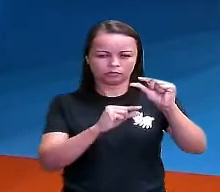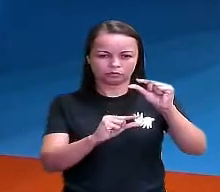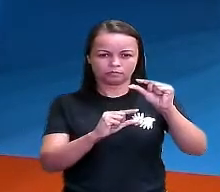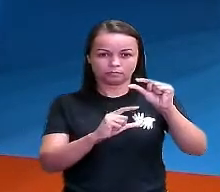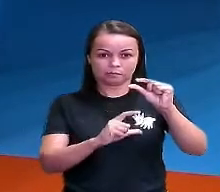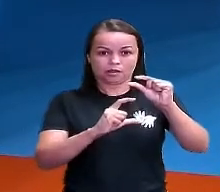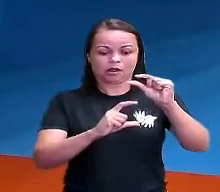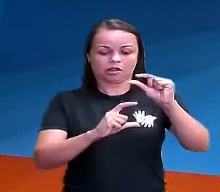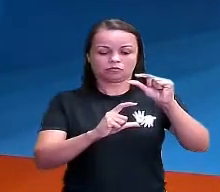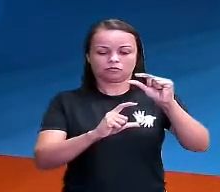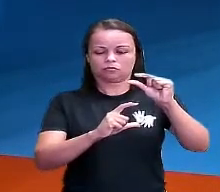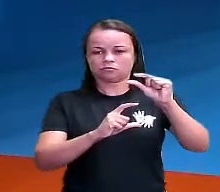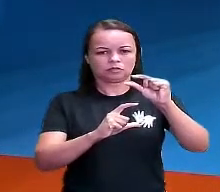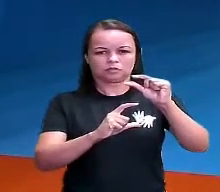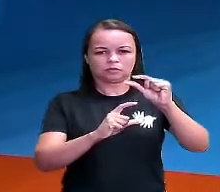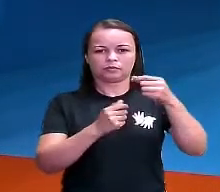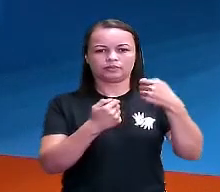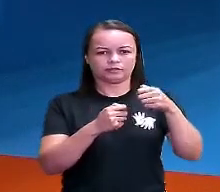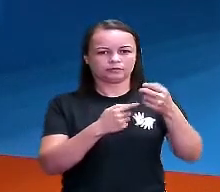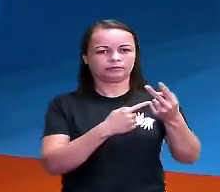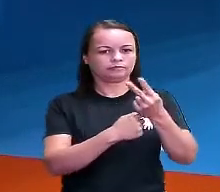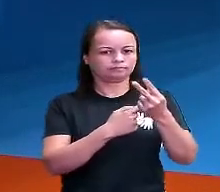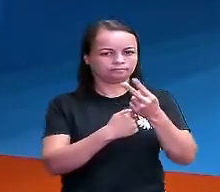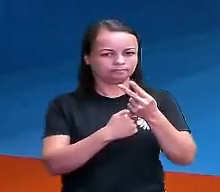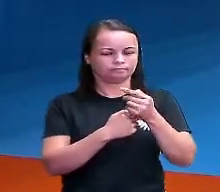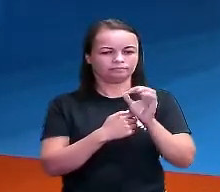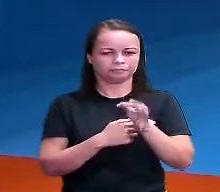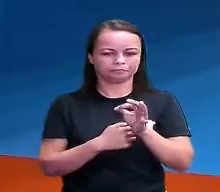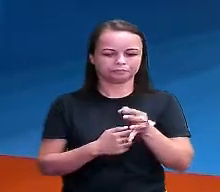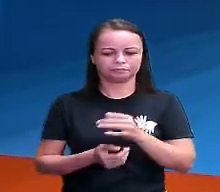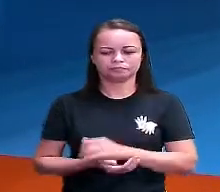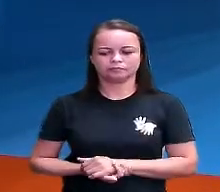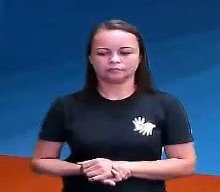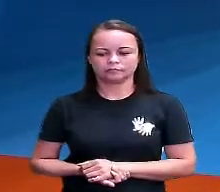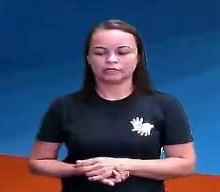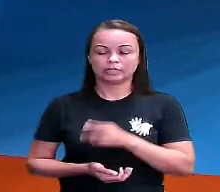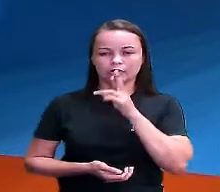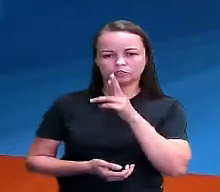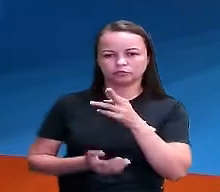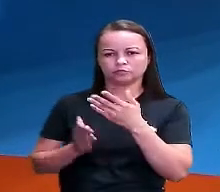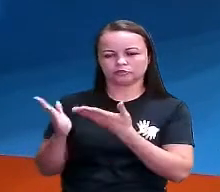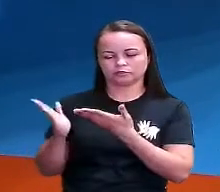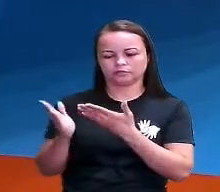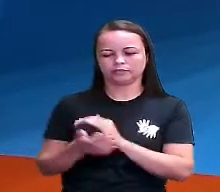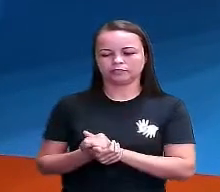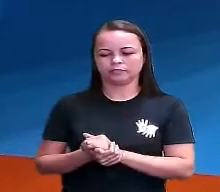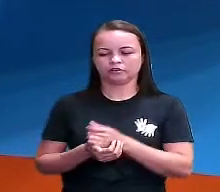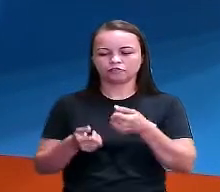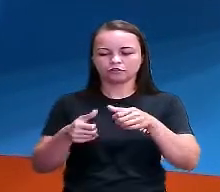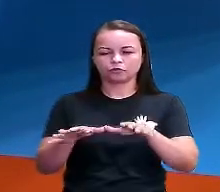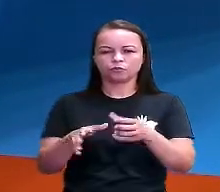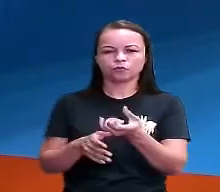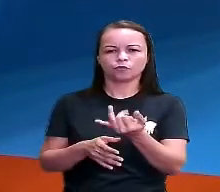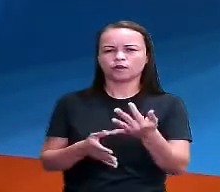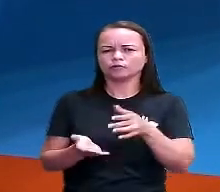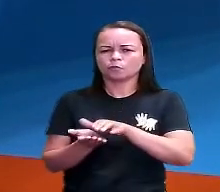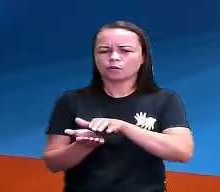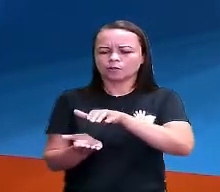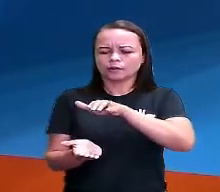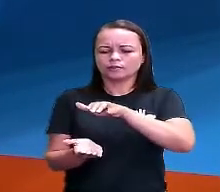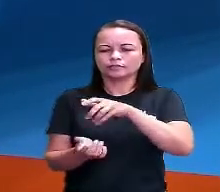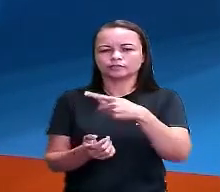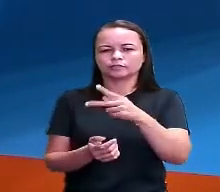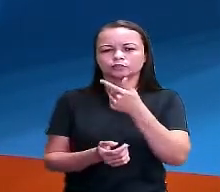fazer a subtração, a gente tem que pedir emprestado, tá certo? E aí a nossa respostinha, quanto foi que restou lá na poupança